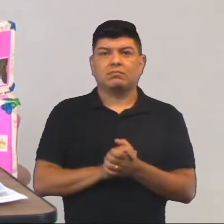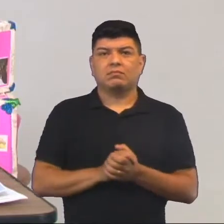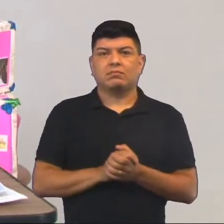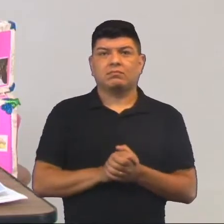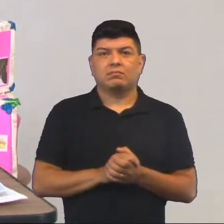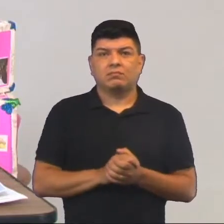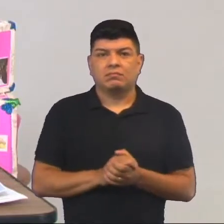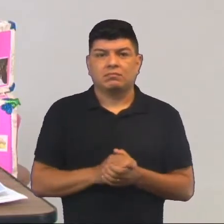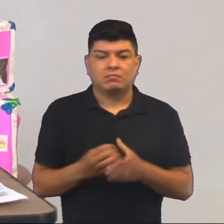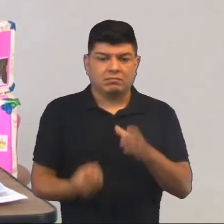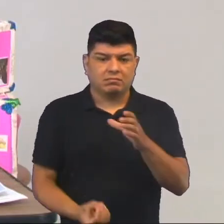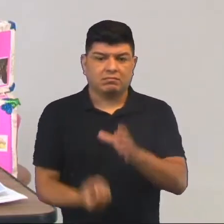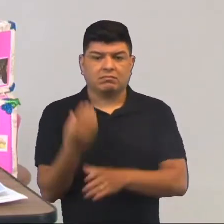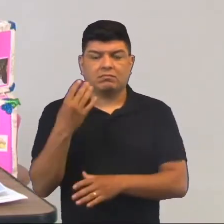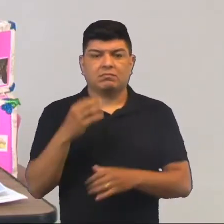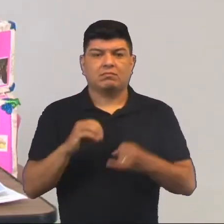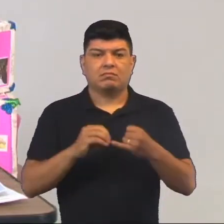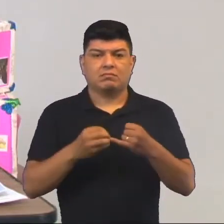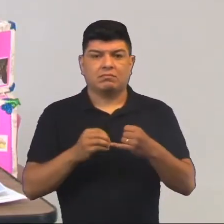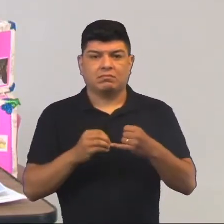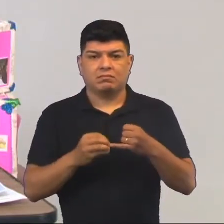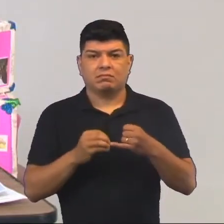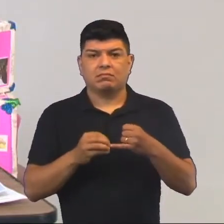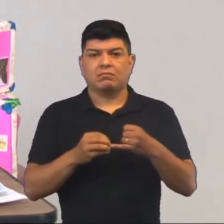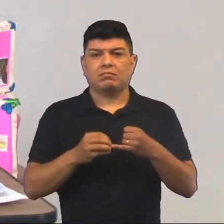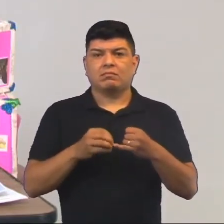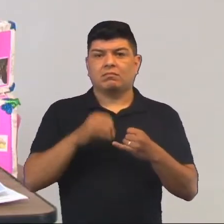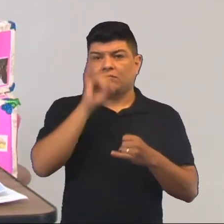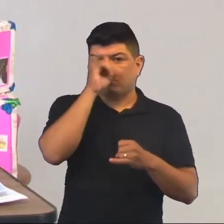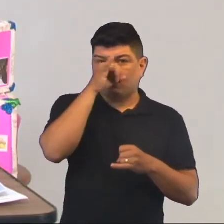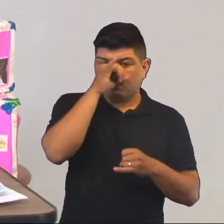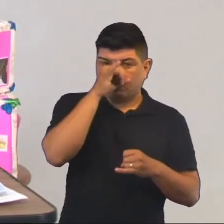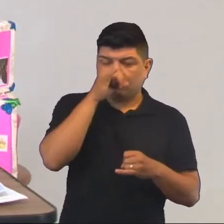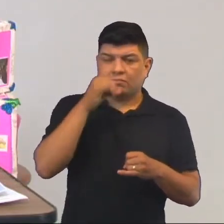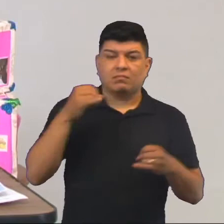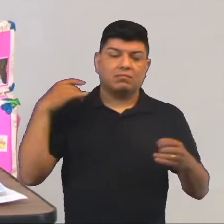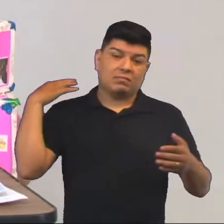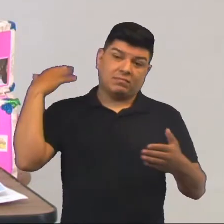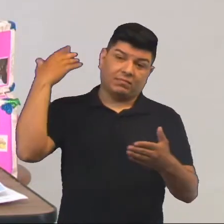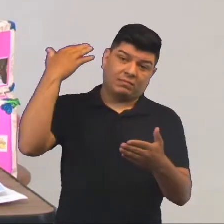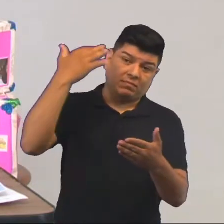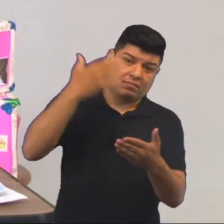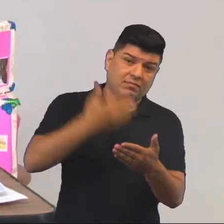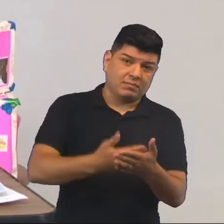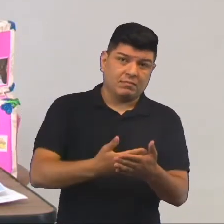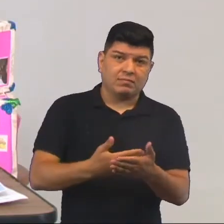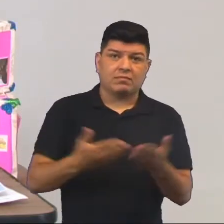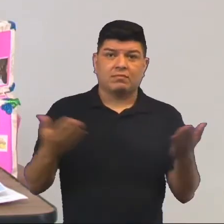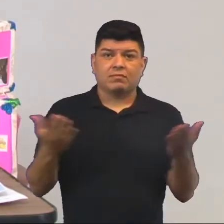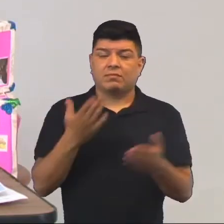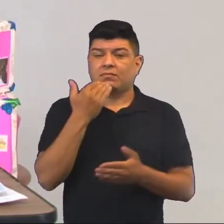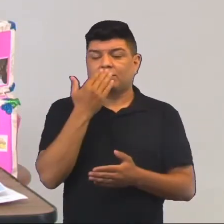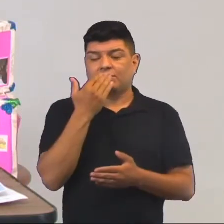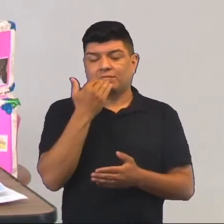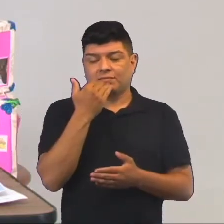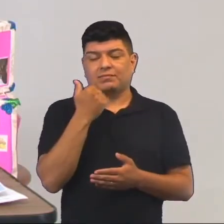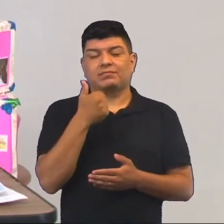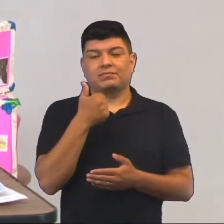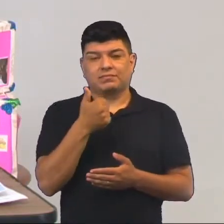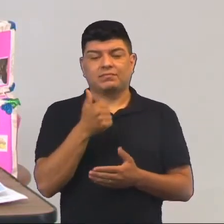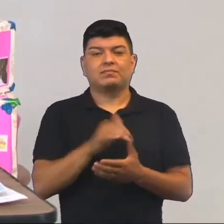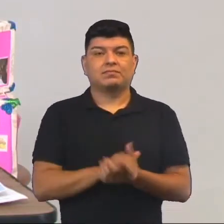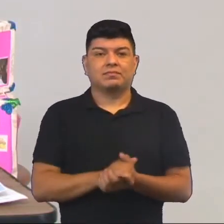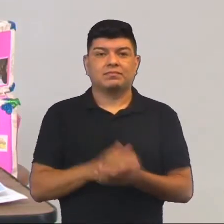então, surgiu a feijoada. E a feijoada até nos nossos dias de hoje nós consumimos, não é